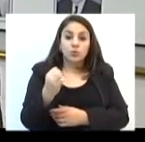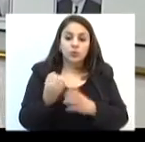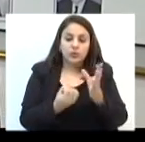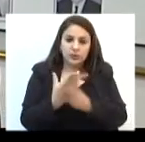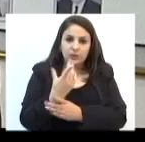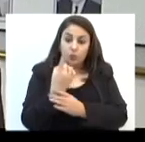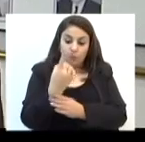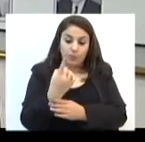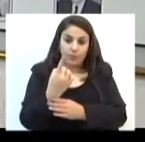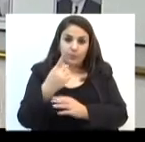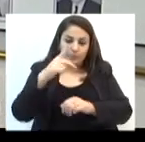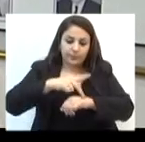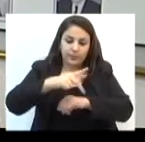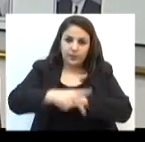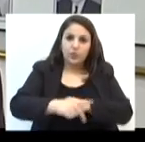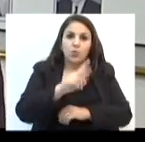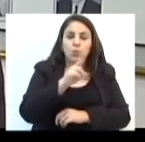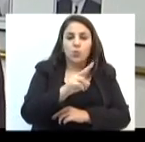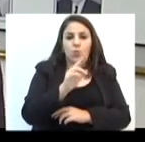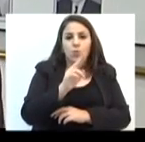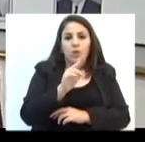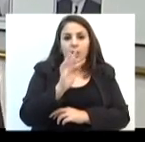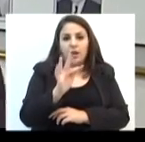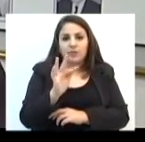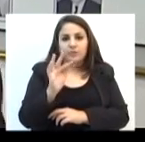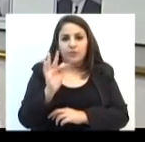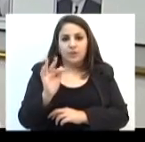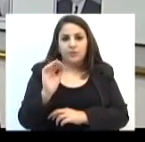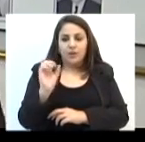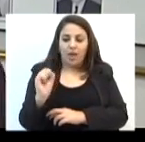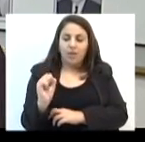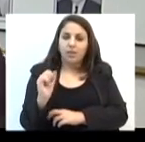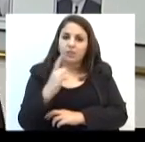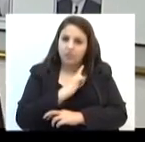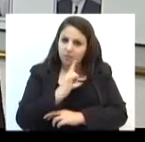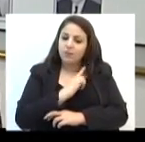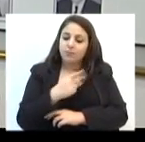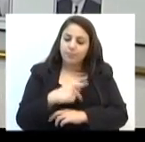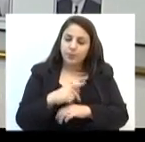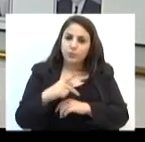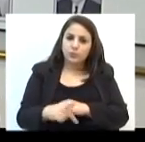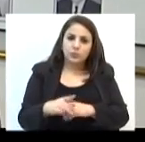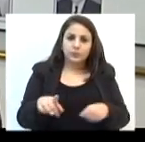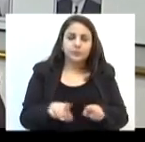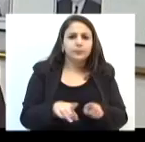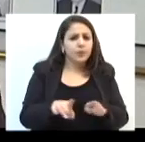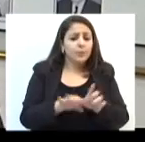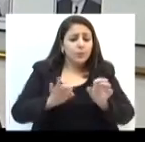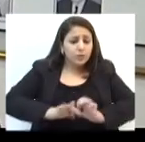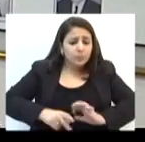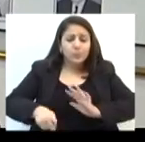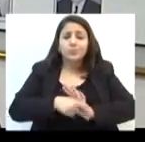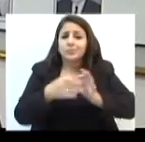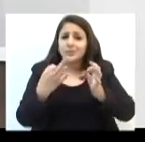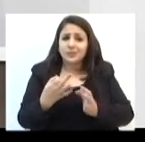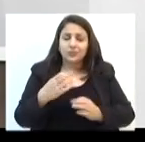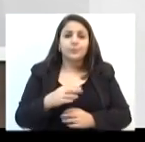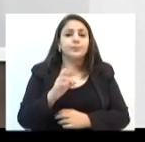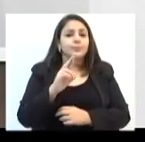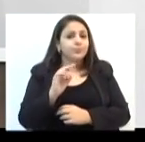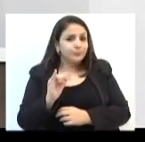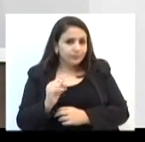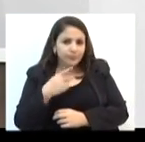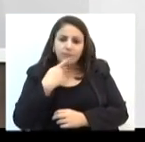universidades criadas, né, inclusive uma em Passo Fundo, a UFFS. Então são programas que estão aí e que estão dando certo.